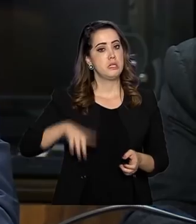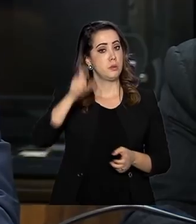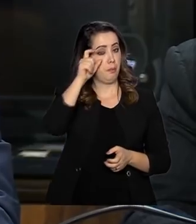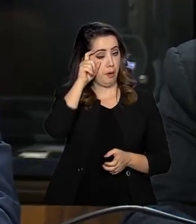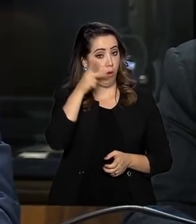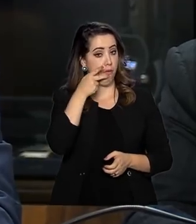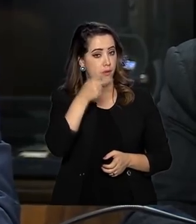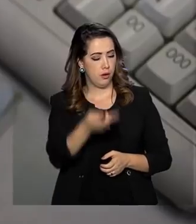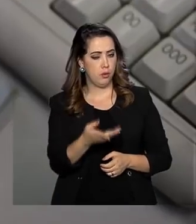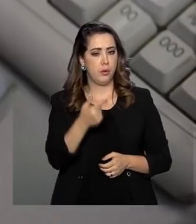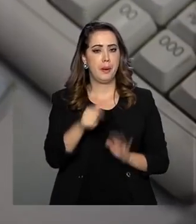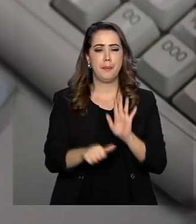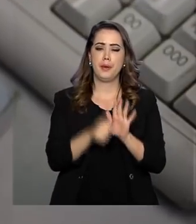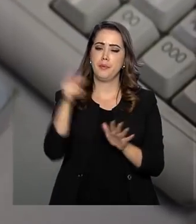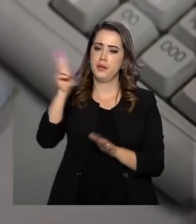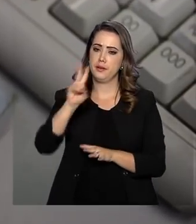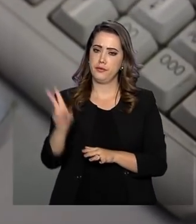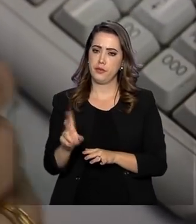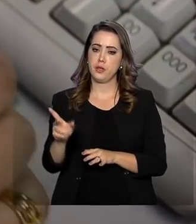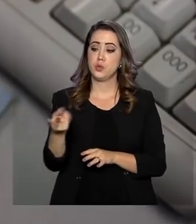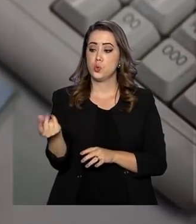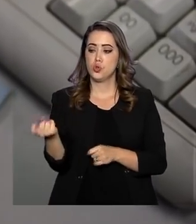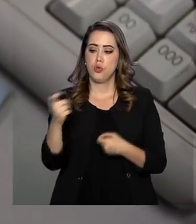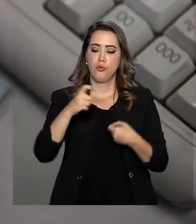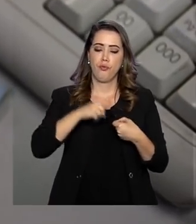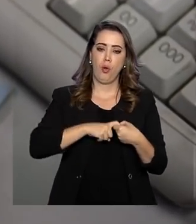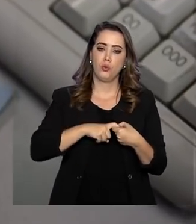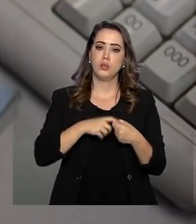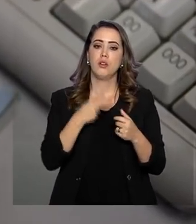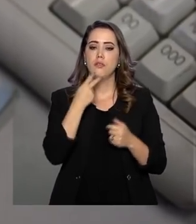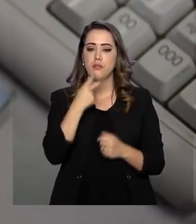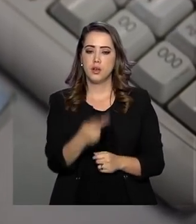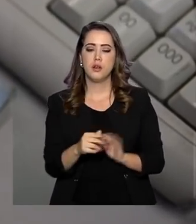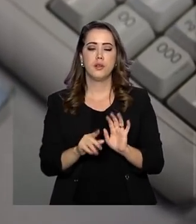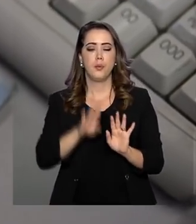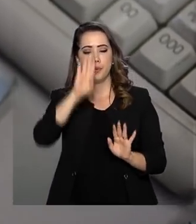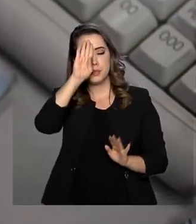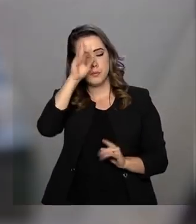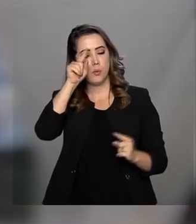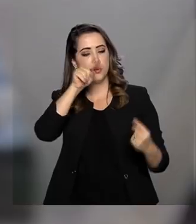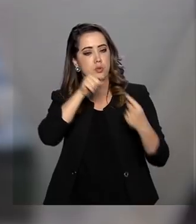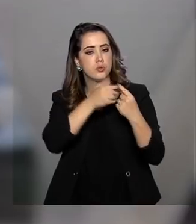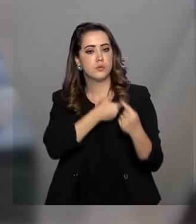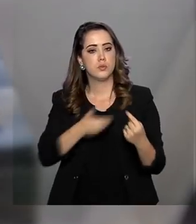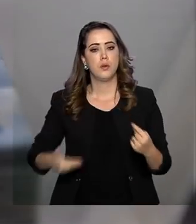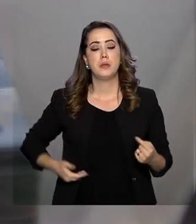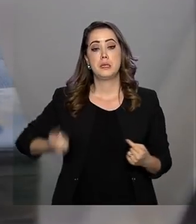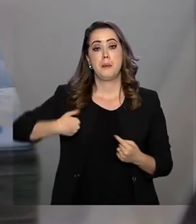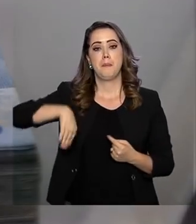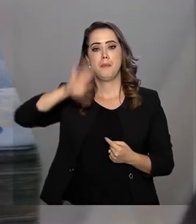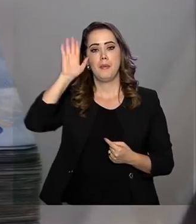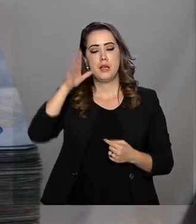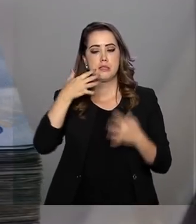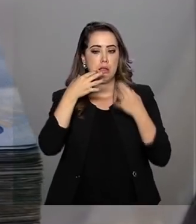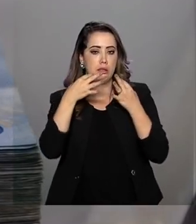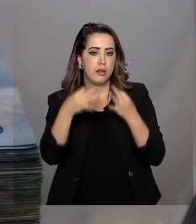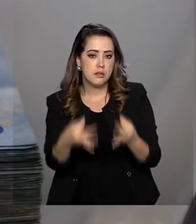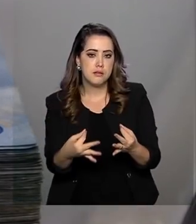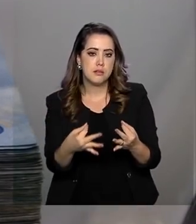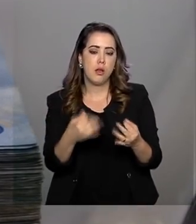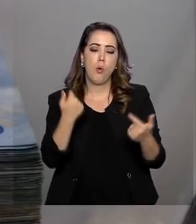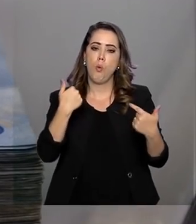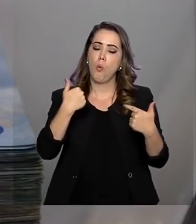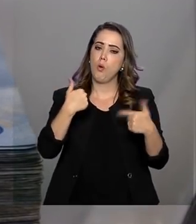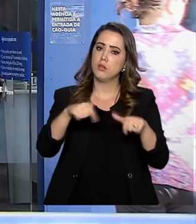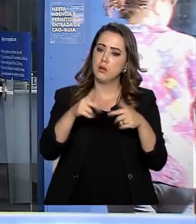primeira vez que a Caixa devolve dinheiro para a União. O ministro explica que a prioridade do governo é dar mais atenção a